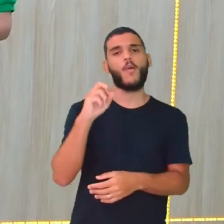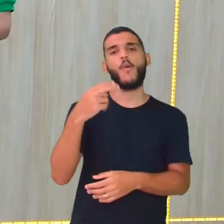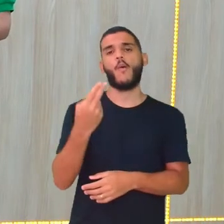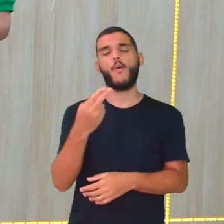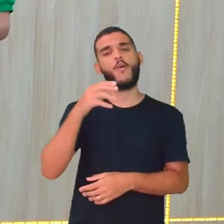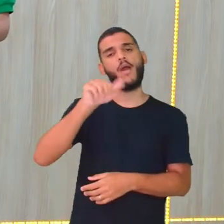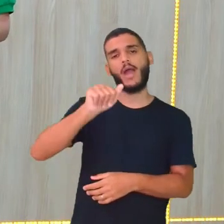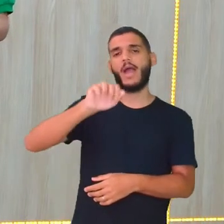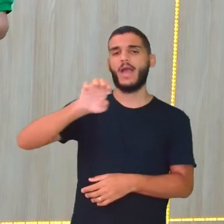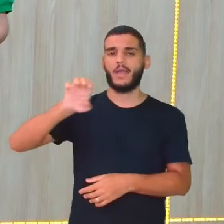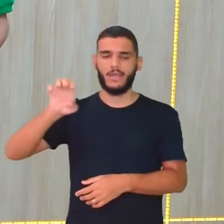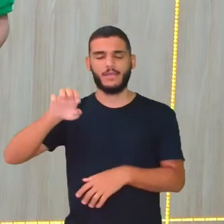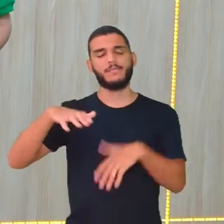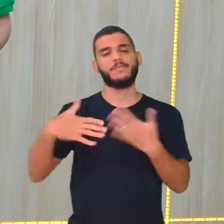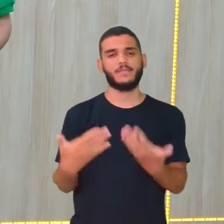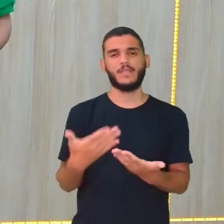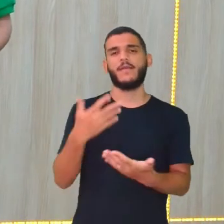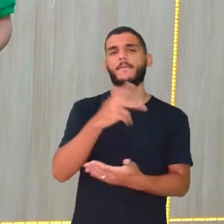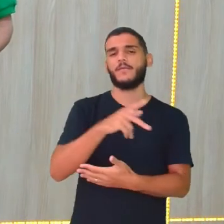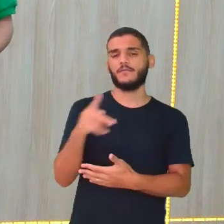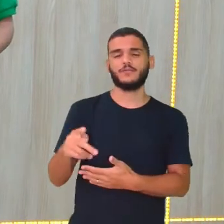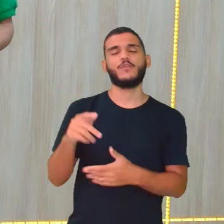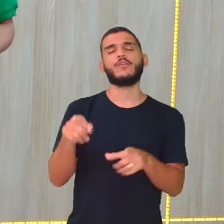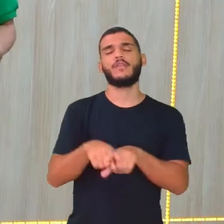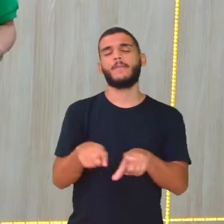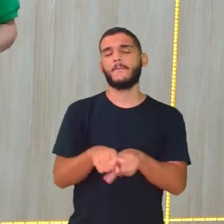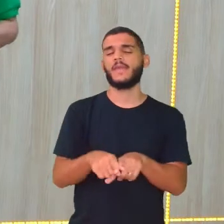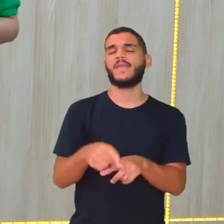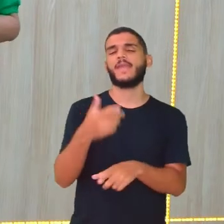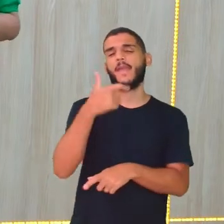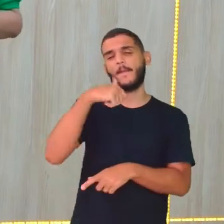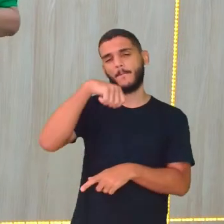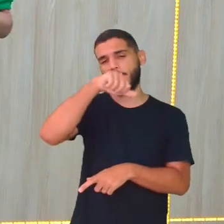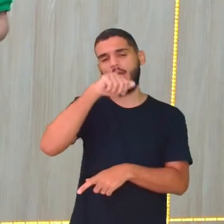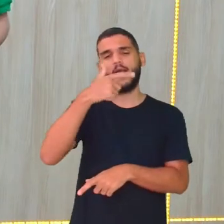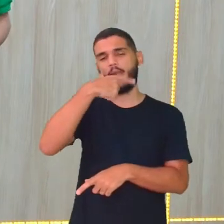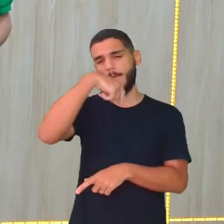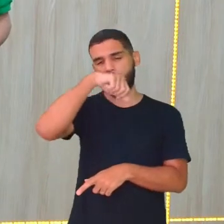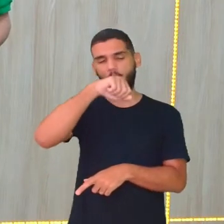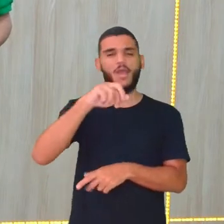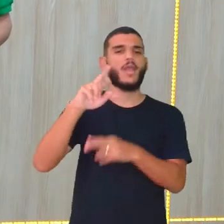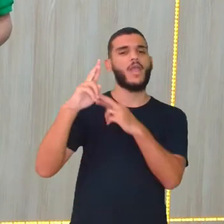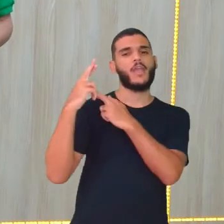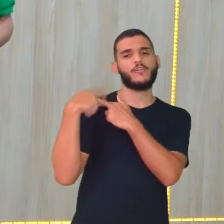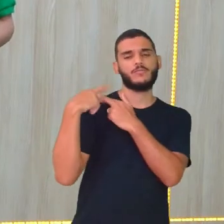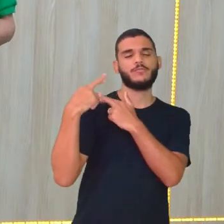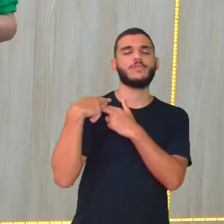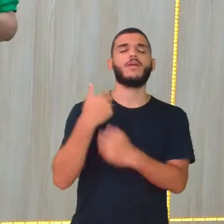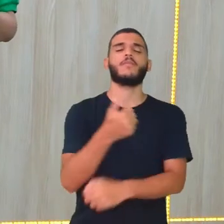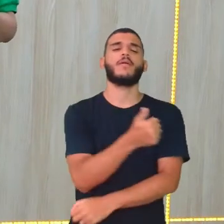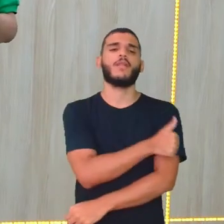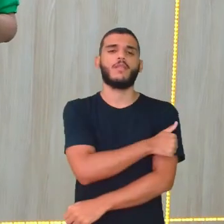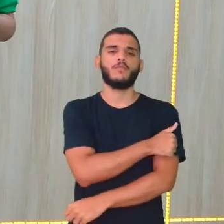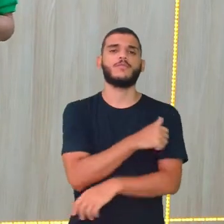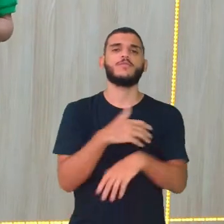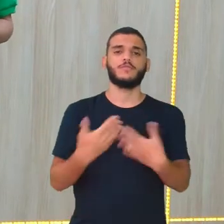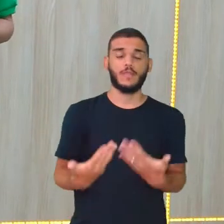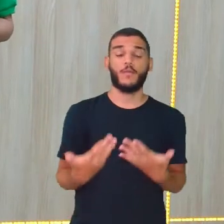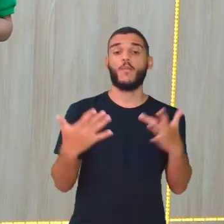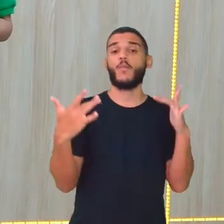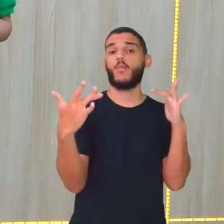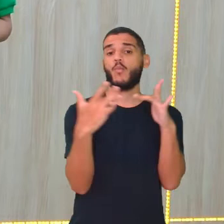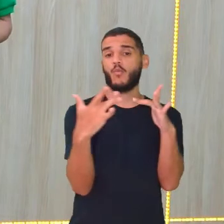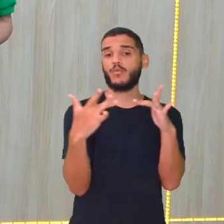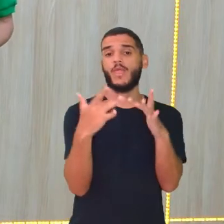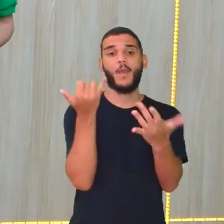educacional especializado, se você é mãe, não é, pai, responsável por esse estudante, esse contato com